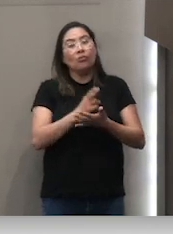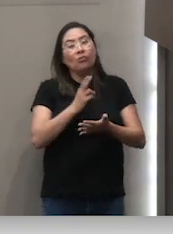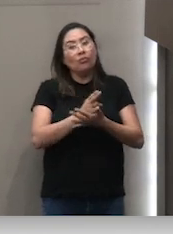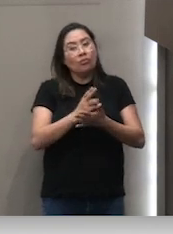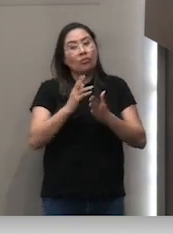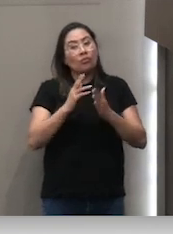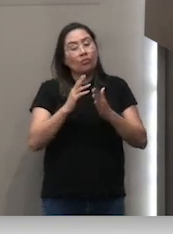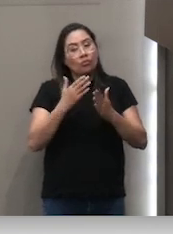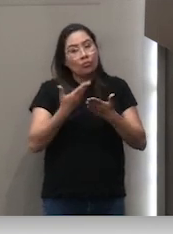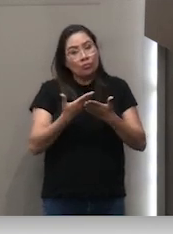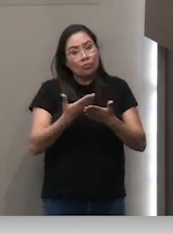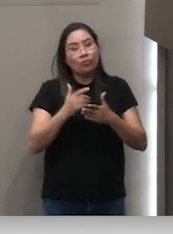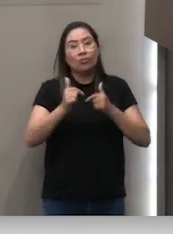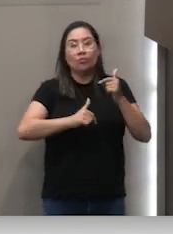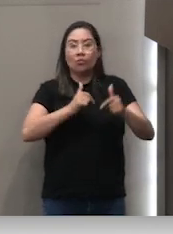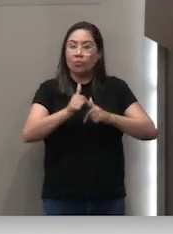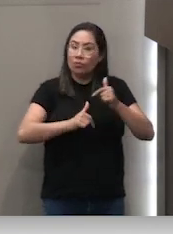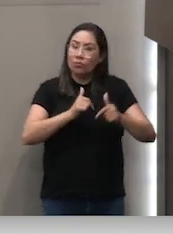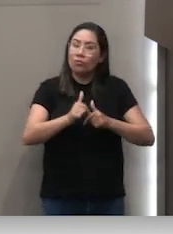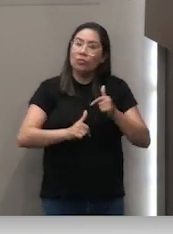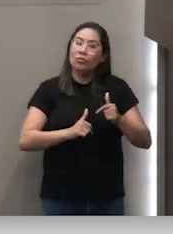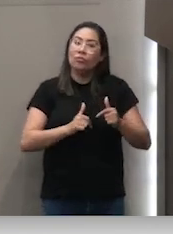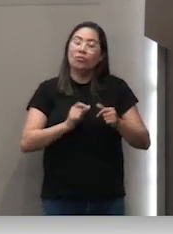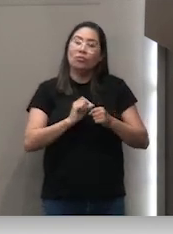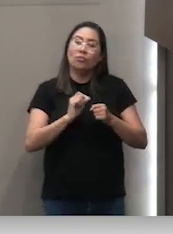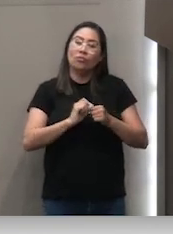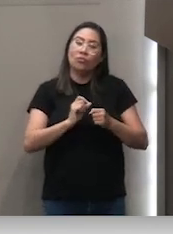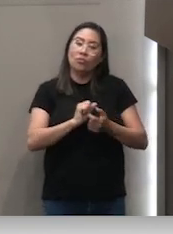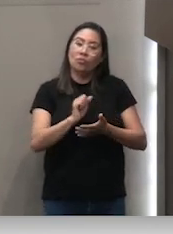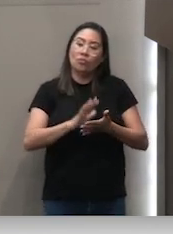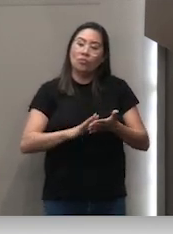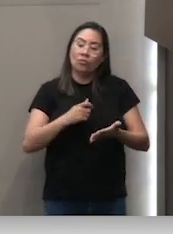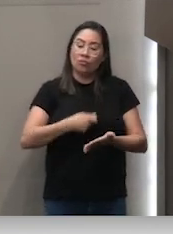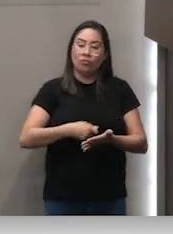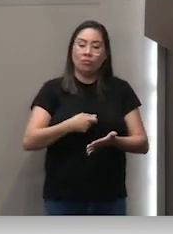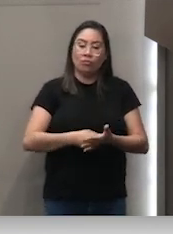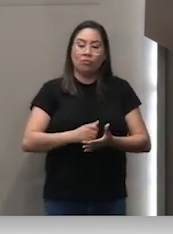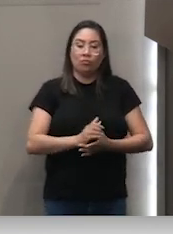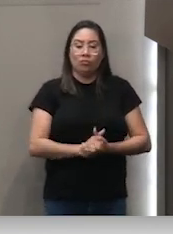estudando, trabalhando e prestando serviço militar obrigatório.